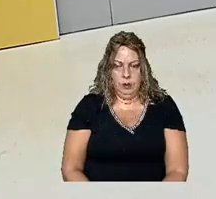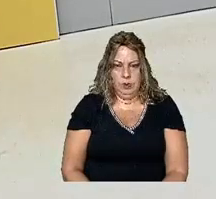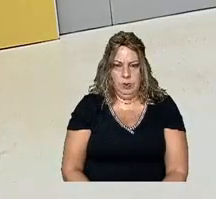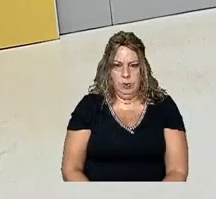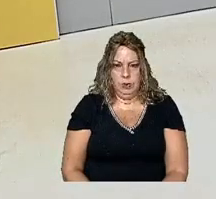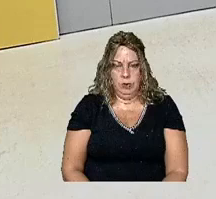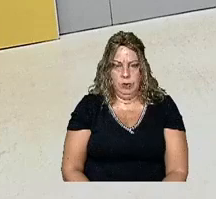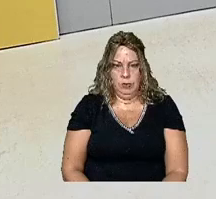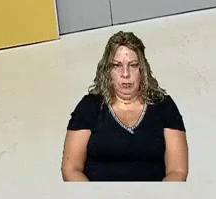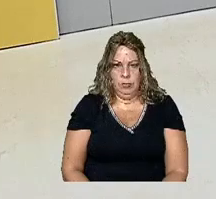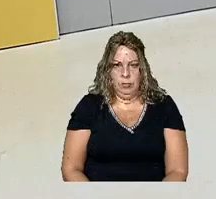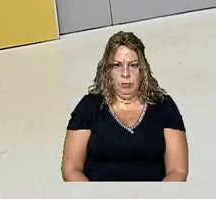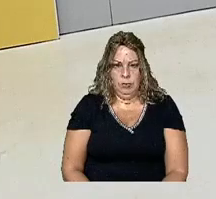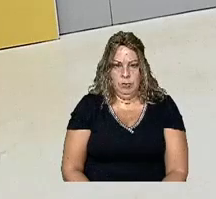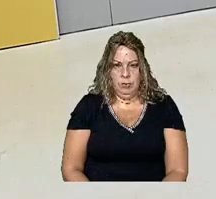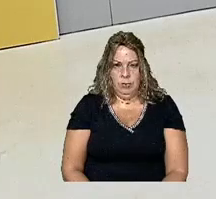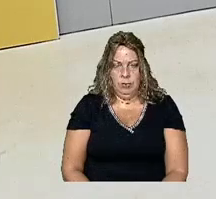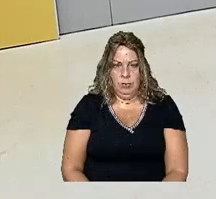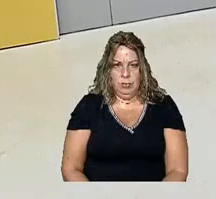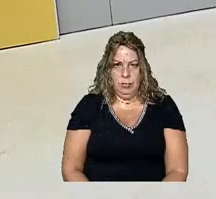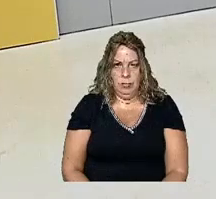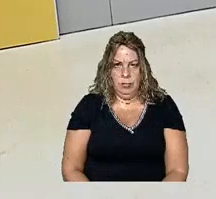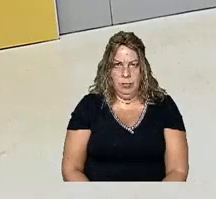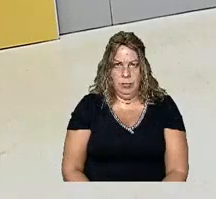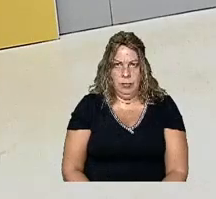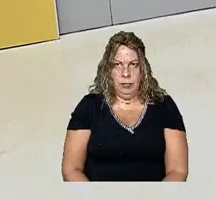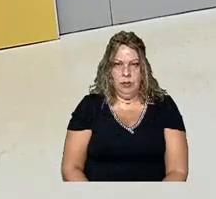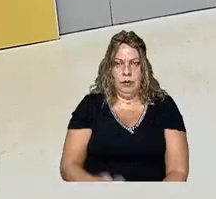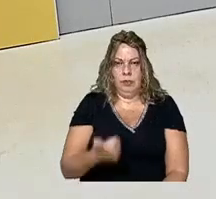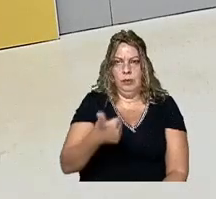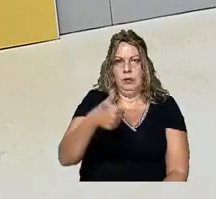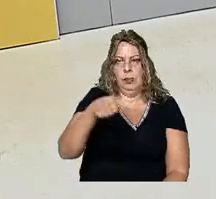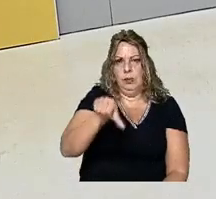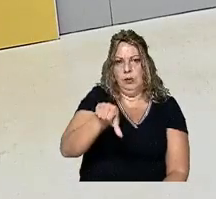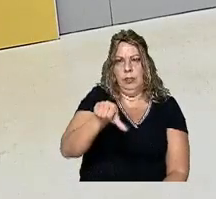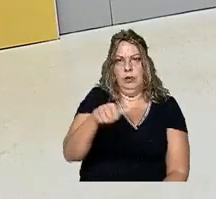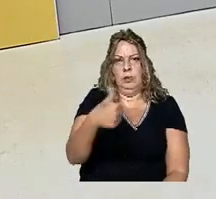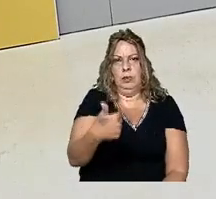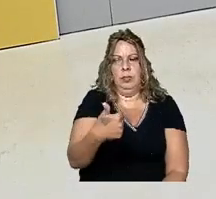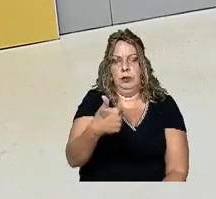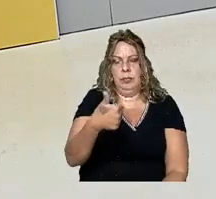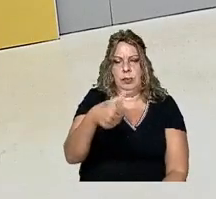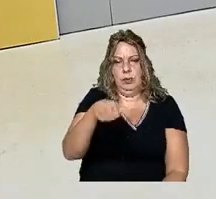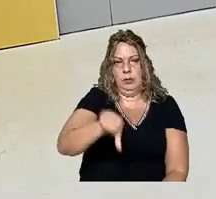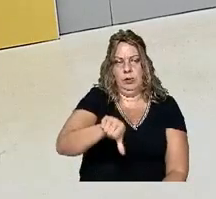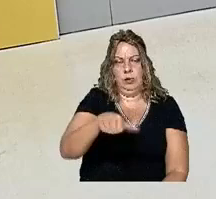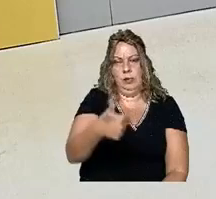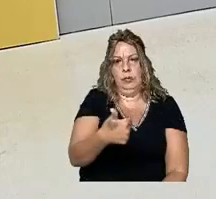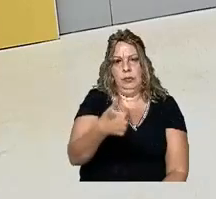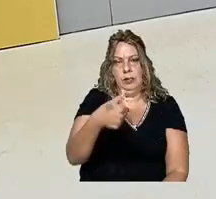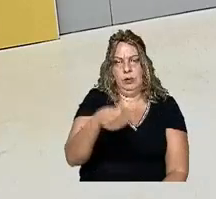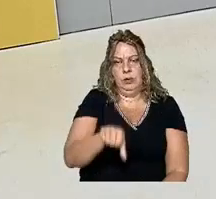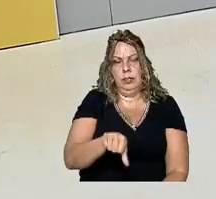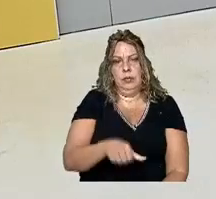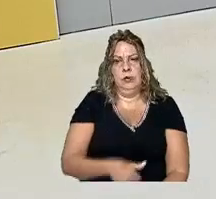Número 20 já foi. Agora 19. Marque